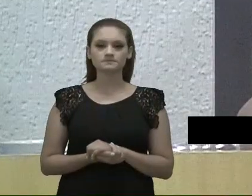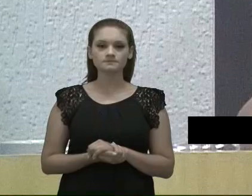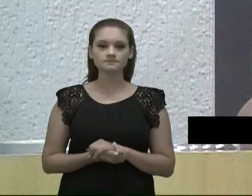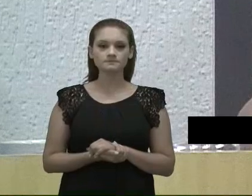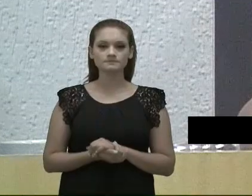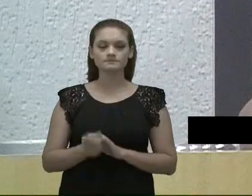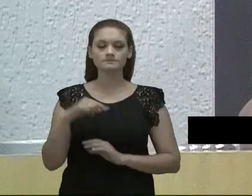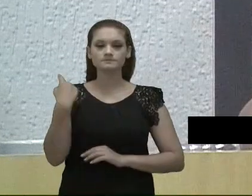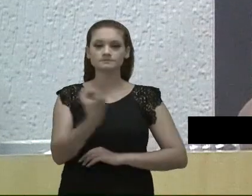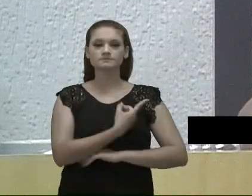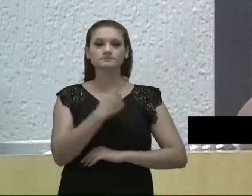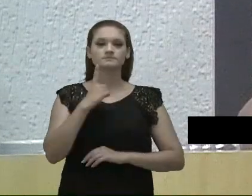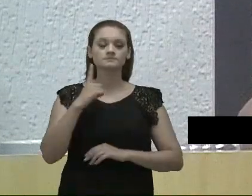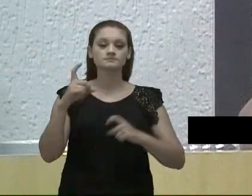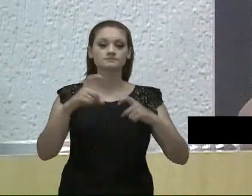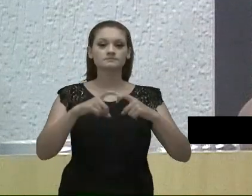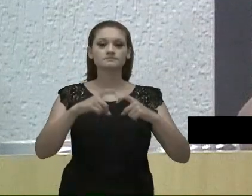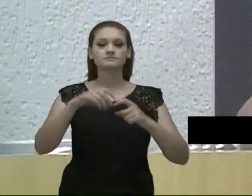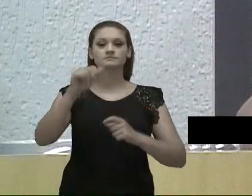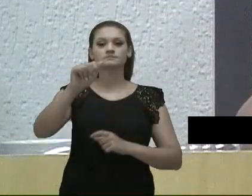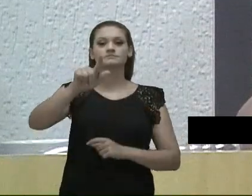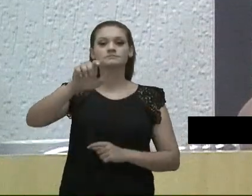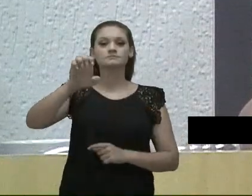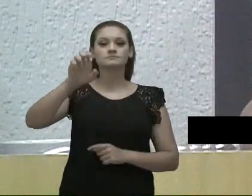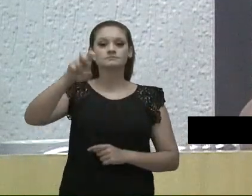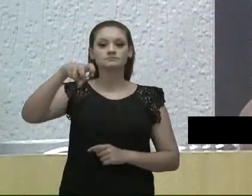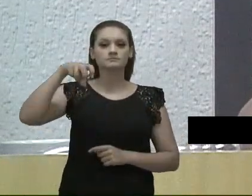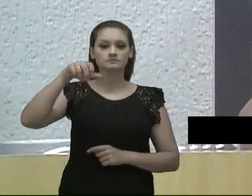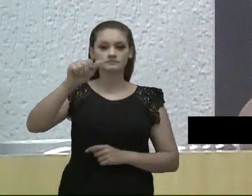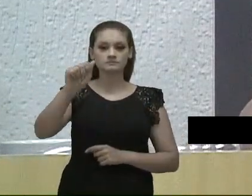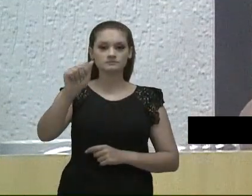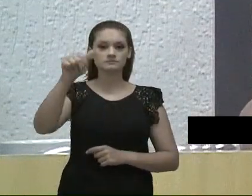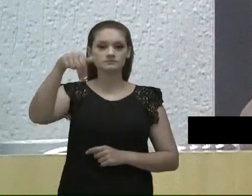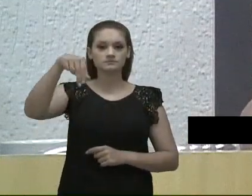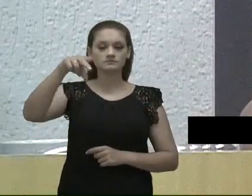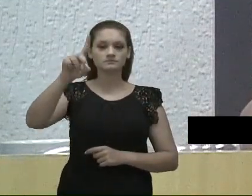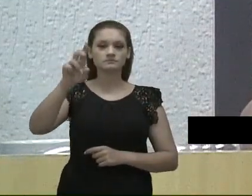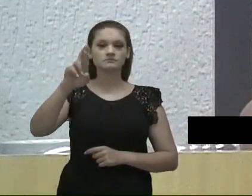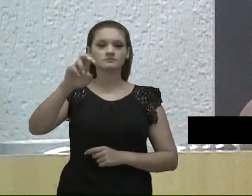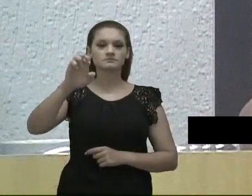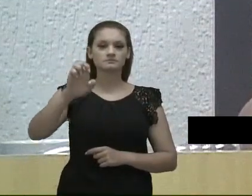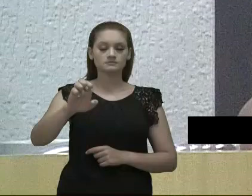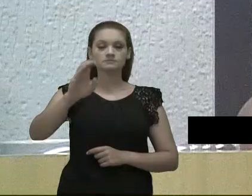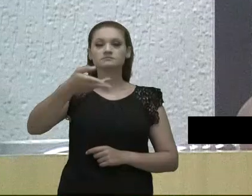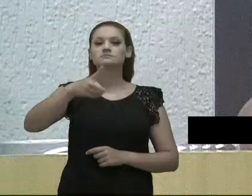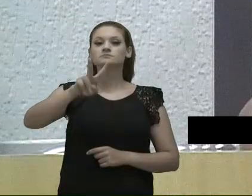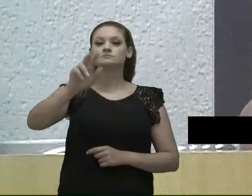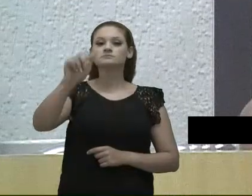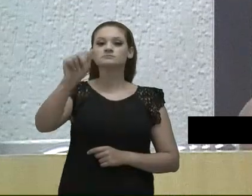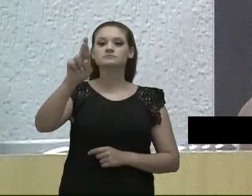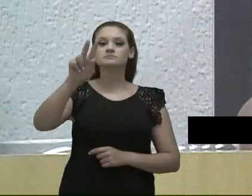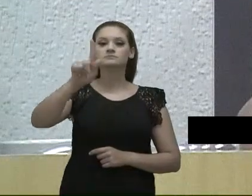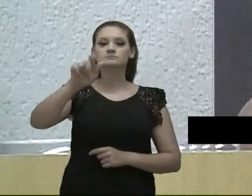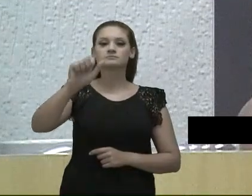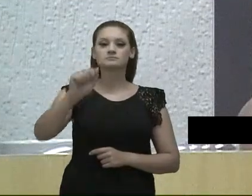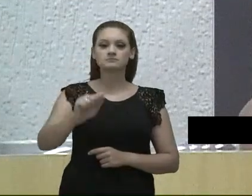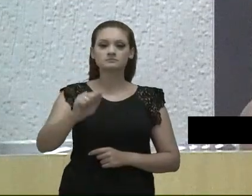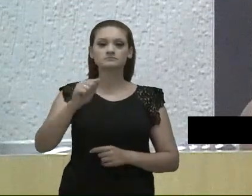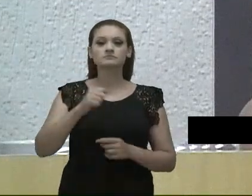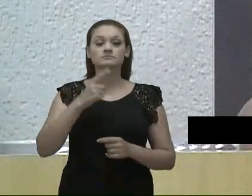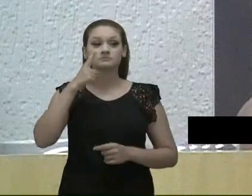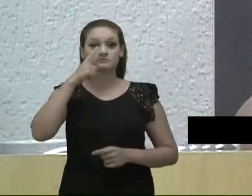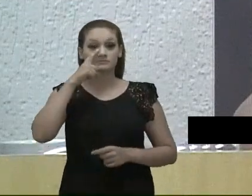A gente tem aí o doutor Alexandre Vargas, que é gestor de urgência e emergência. Ele tem frequentemente ido